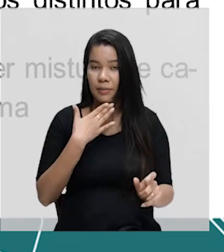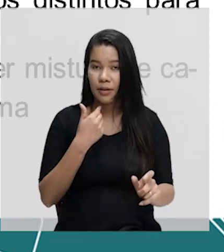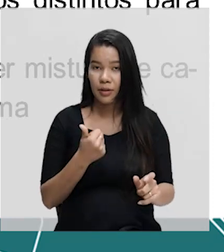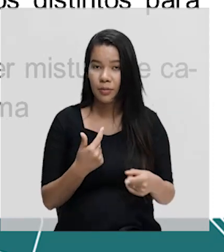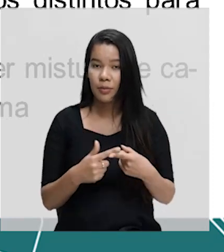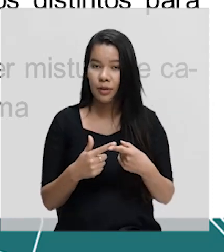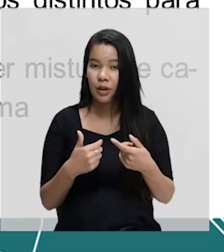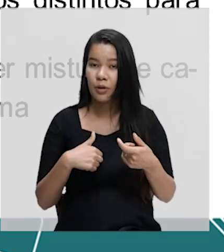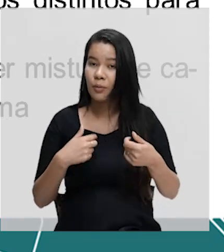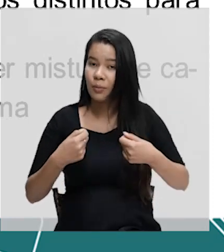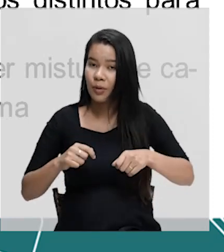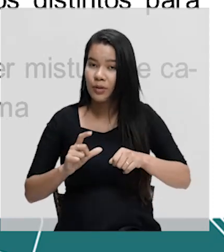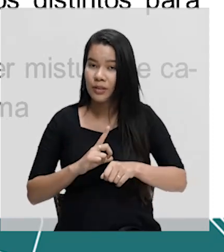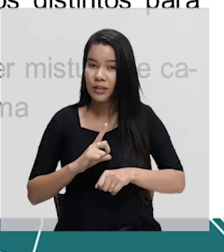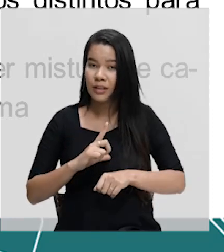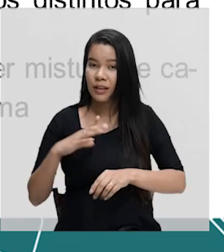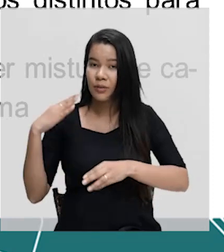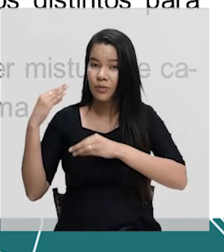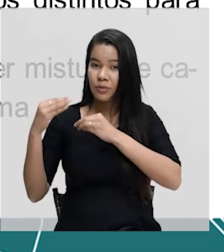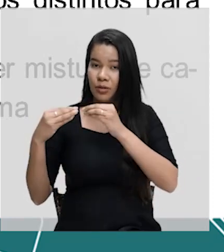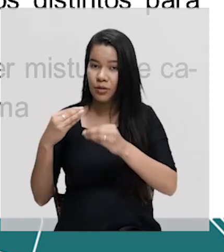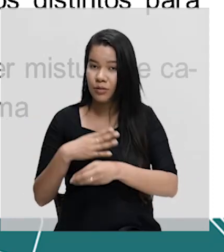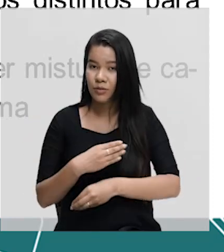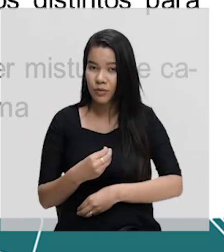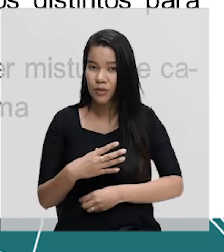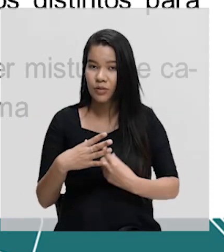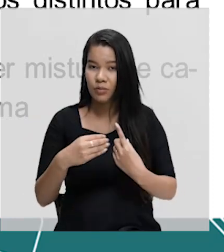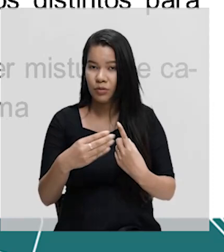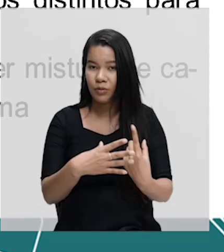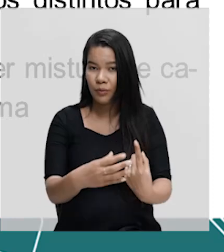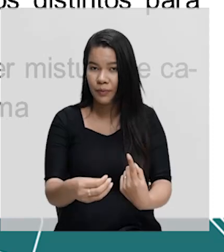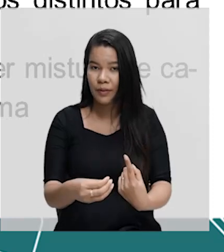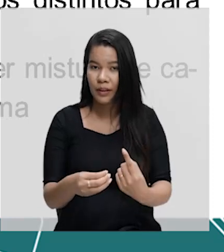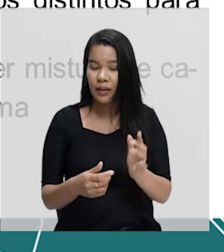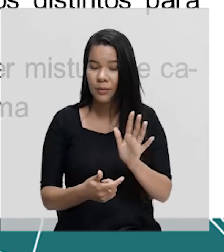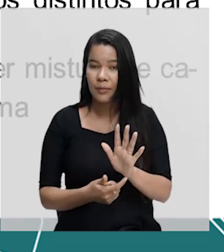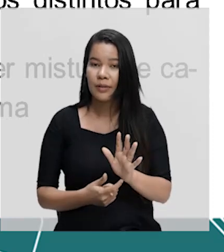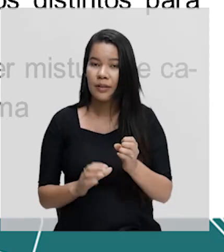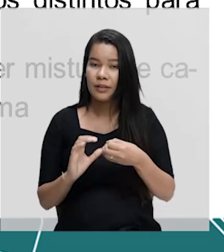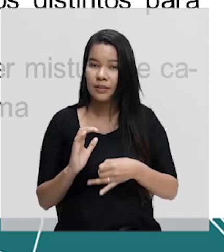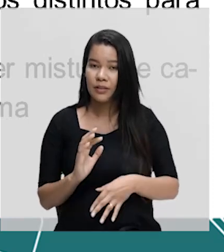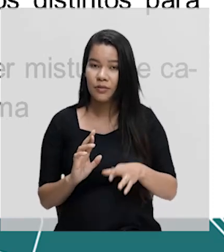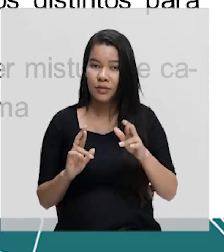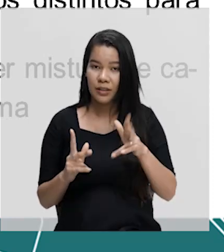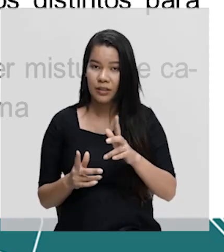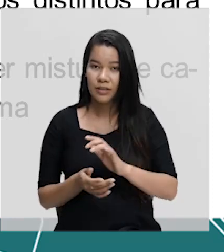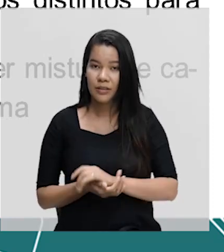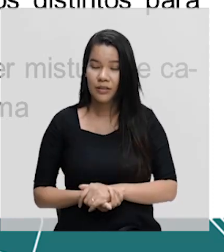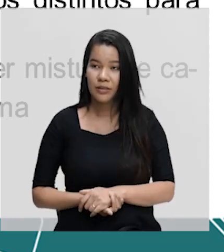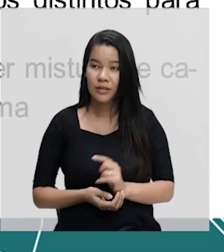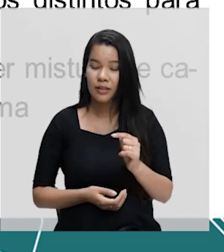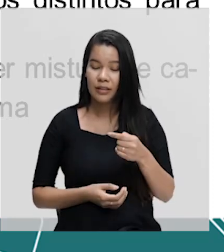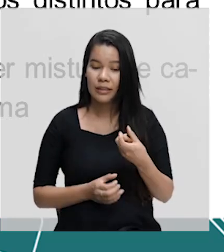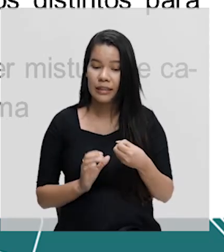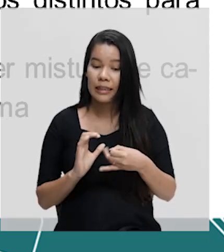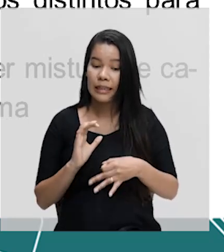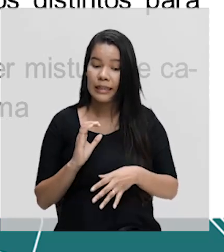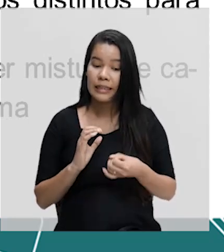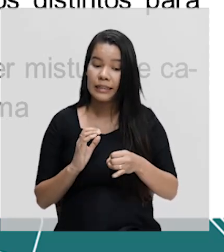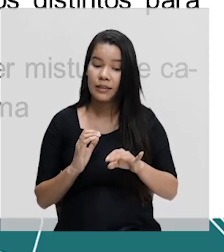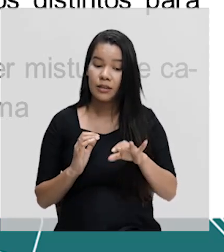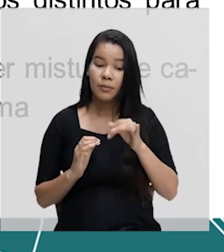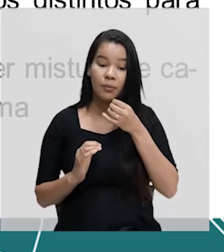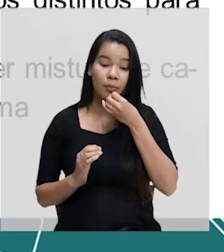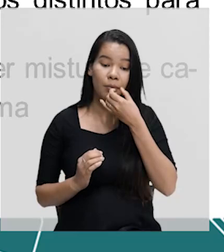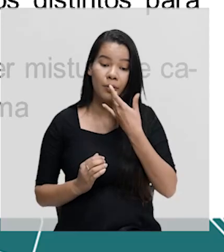descendentes apresentando as características dos genitores que são completamente diferentes. E essas características, se forem boas,